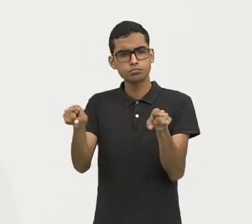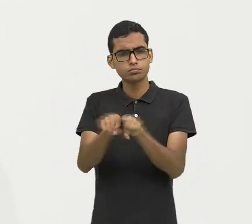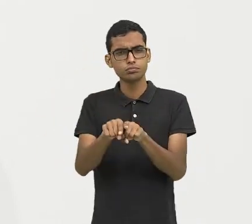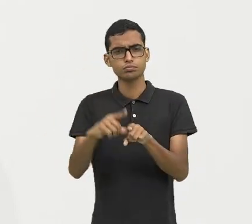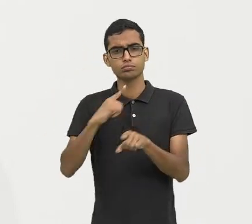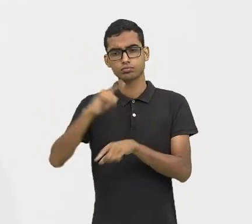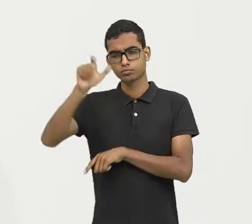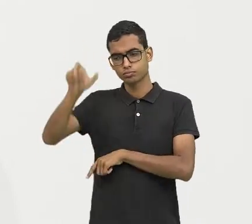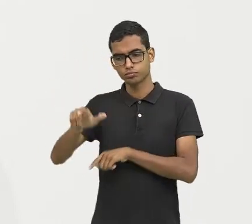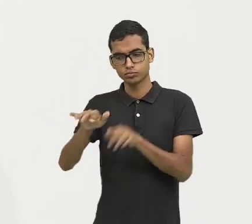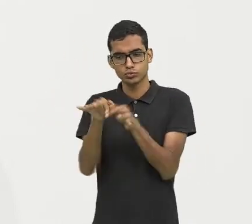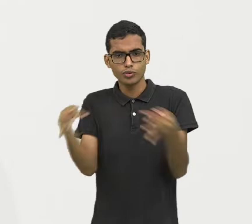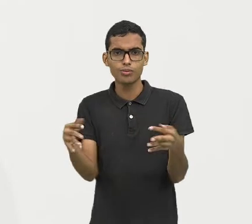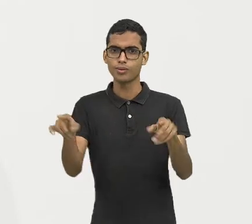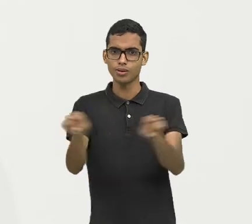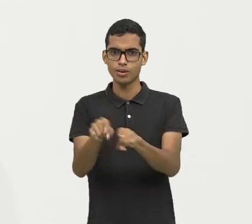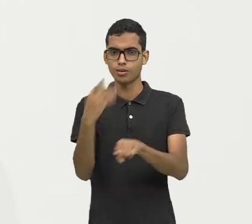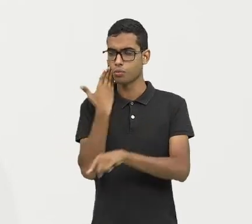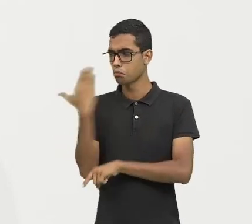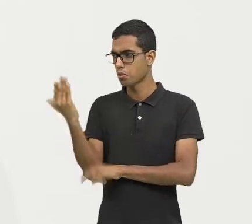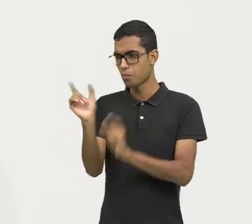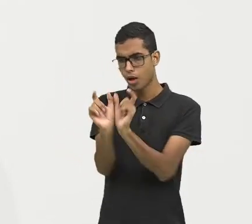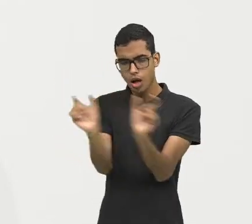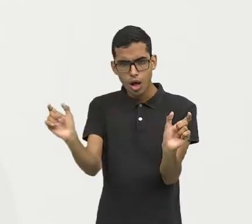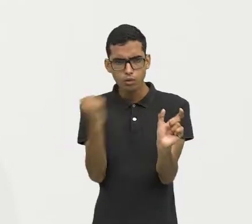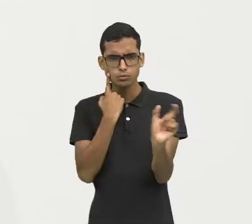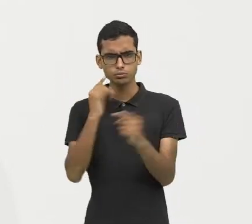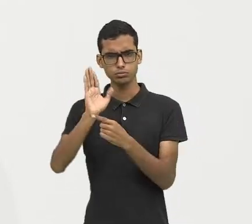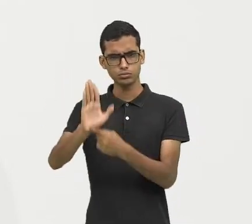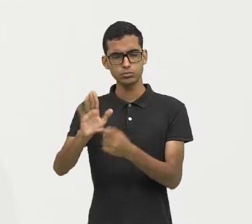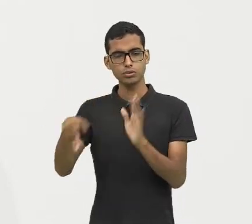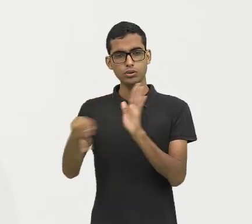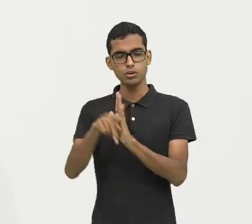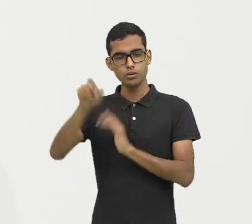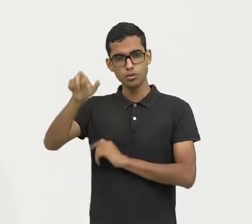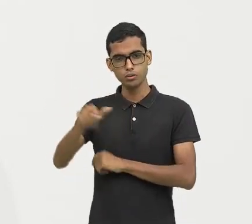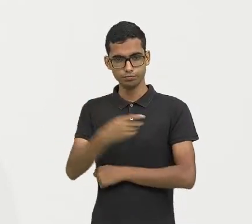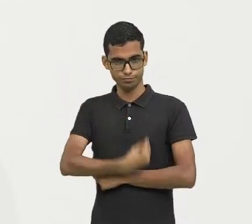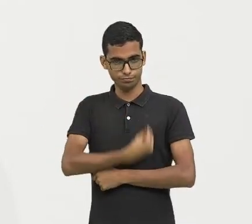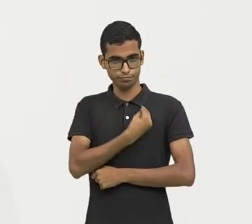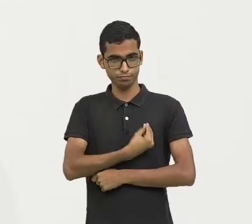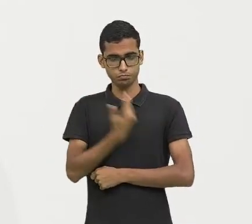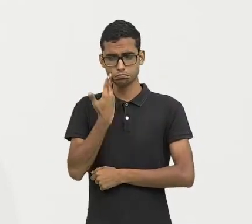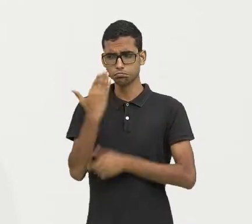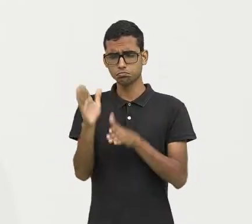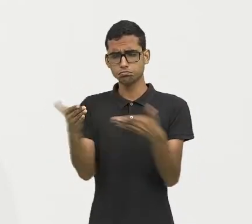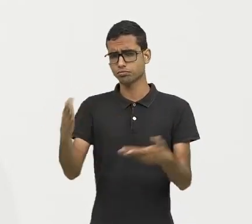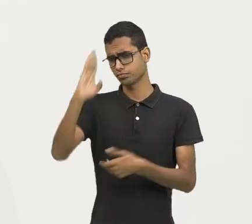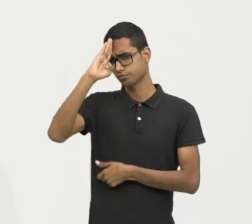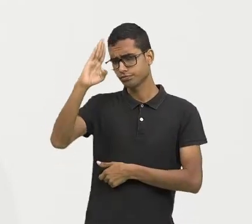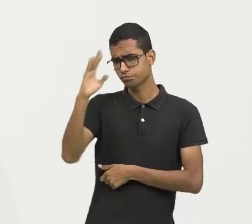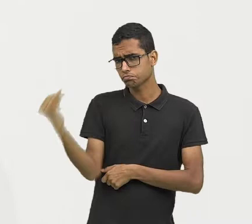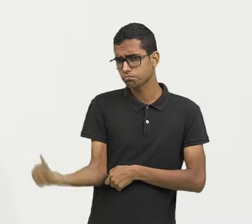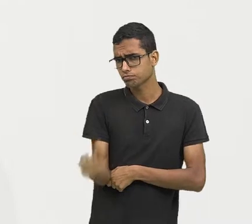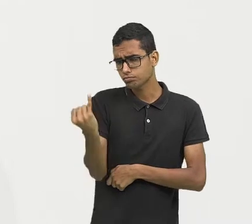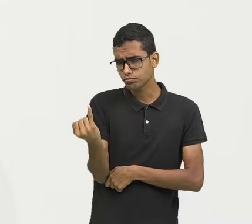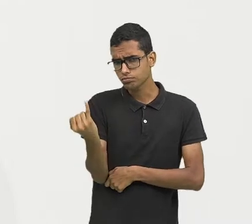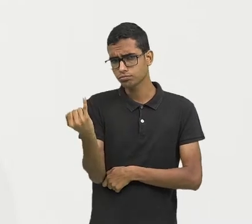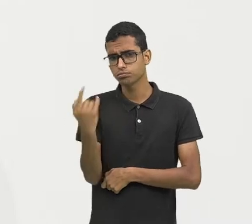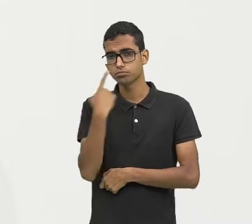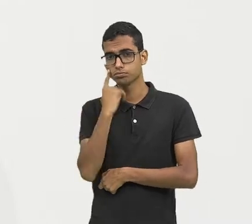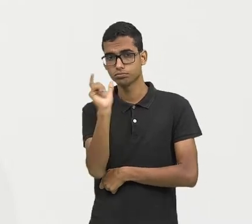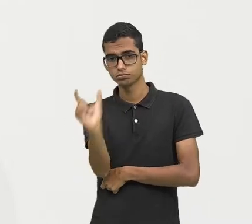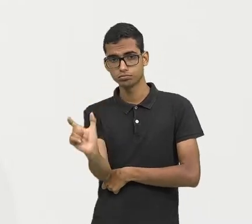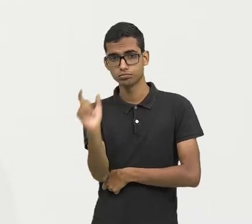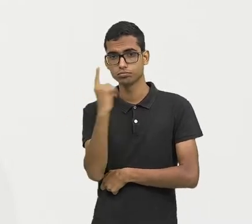sujeito simples aqui. Dessas palavras aqui que compõem o sujeito, a vida, qual é a mais importante? É a palavra vida,